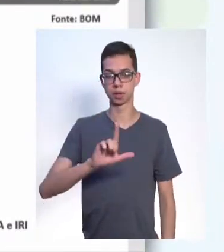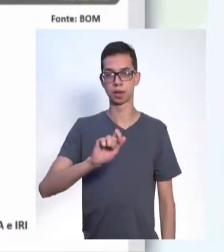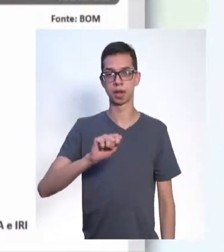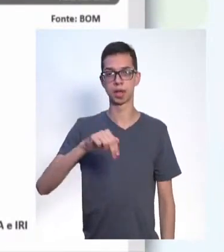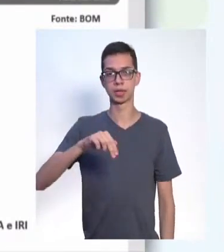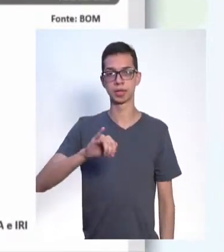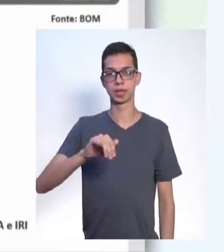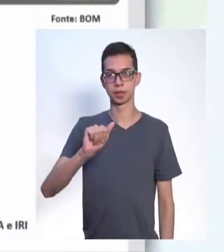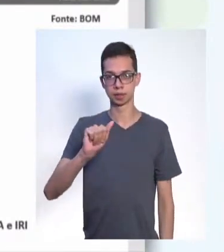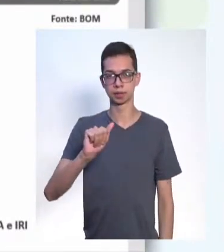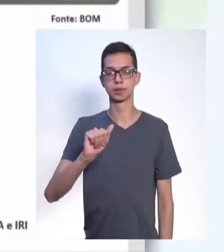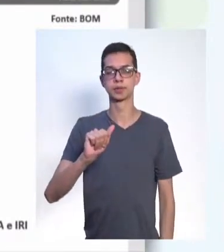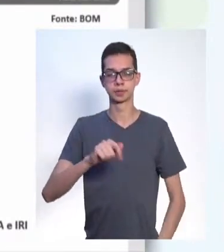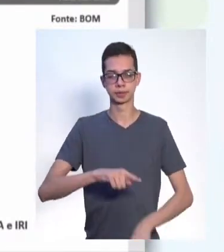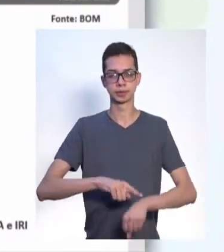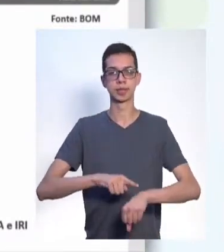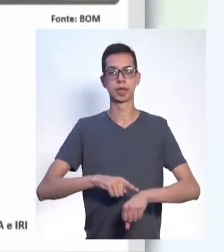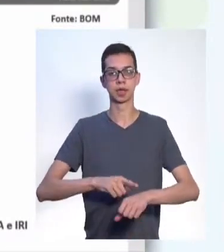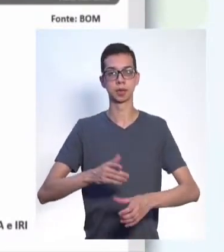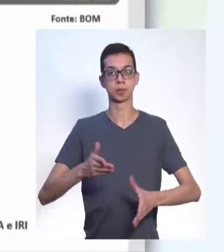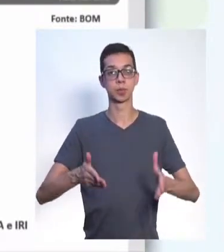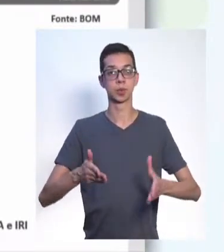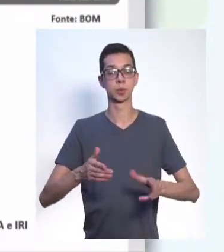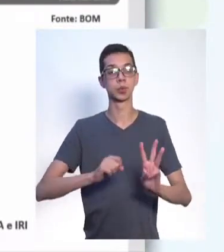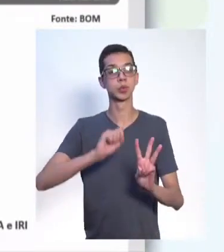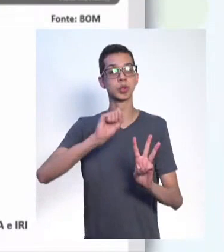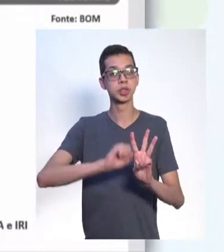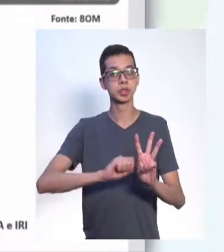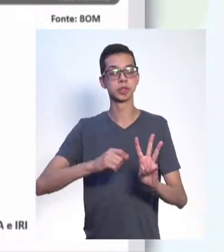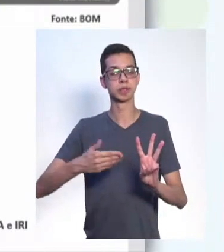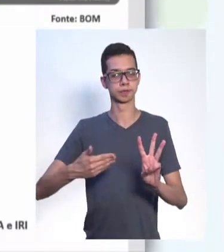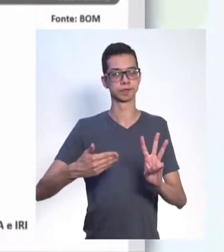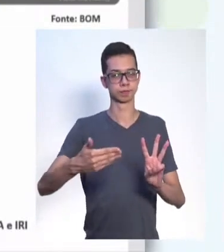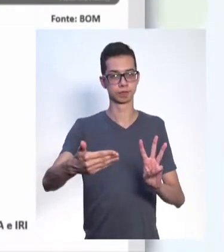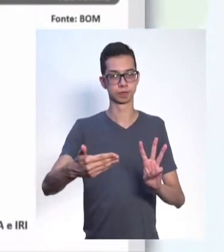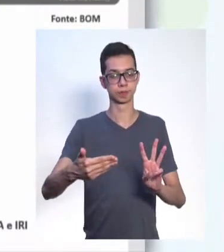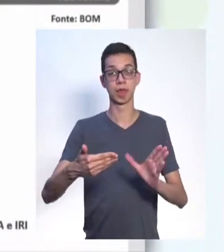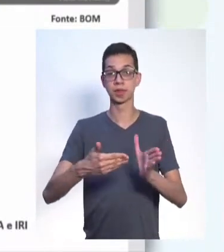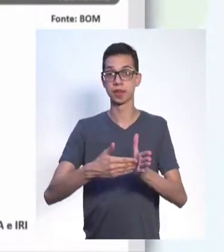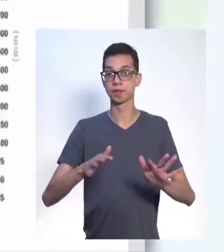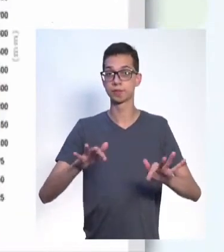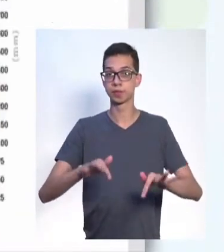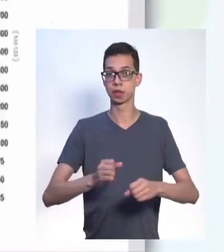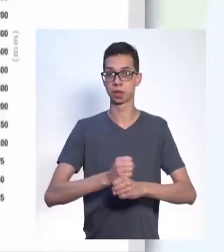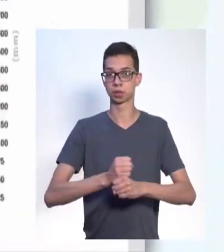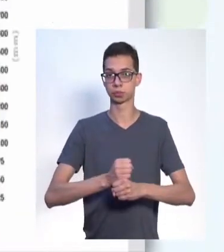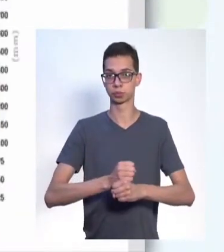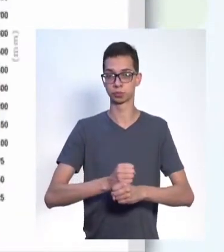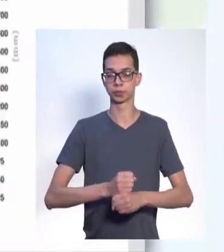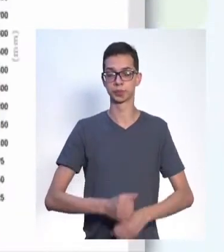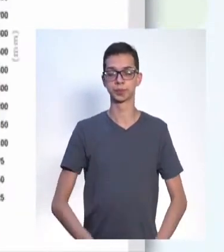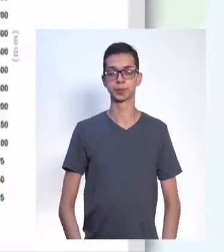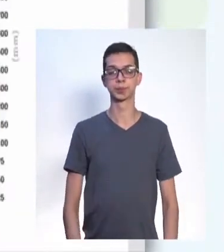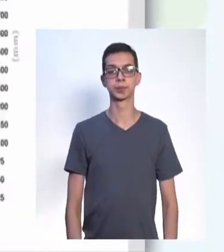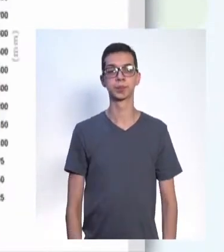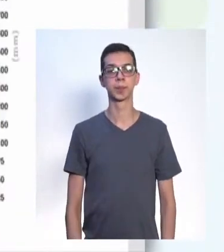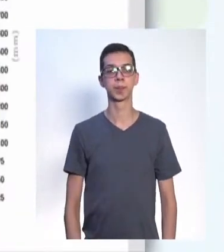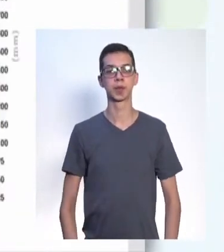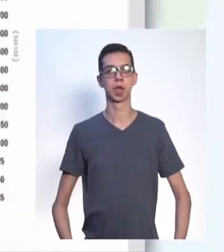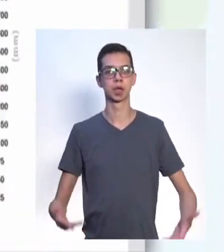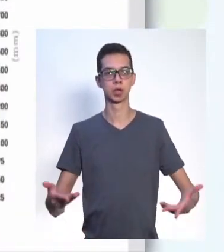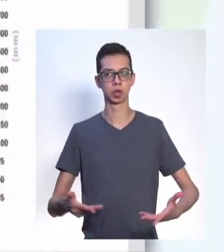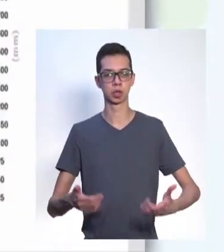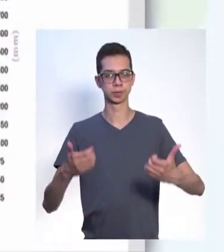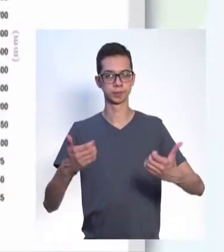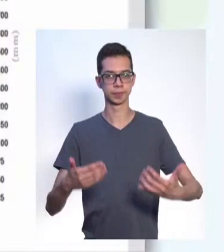laninha durante esse trimestre e nos próximos trimestres, até o final do ano. Agora, falando da climatologia